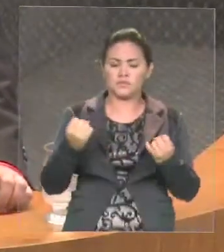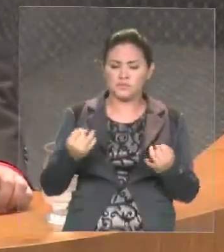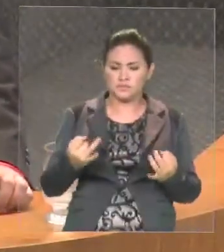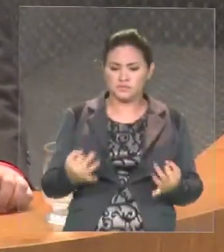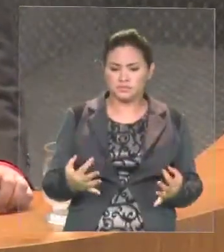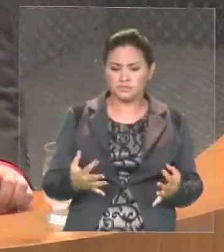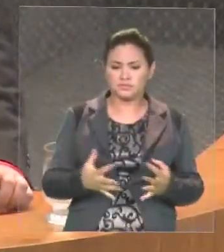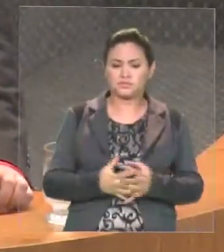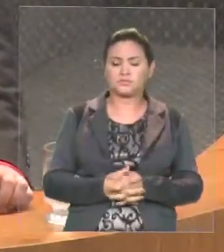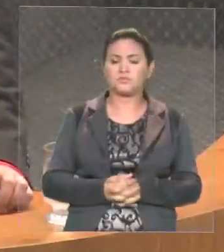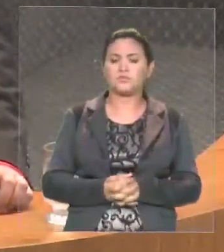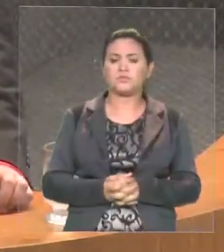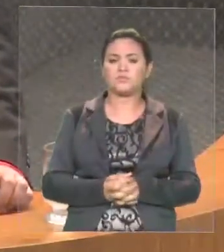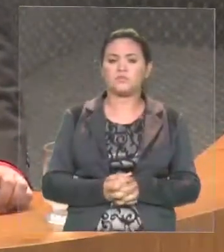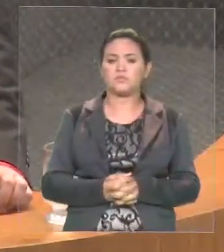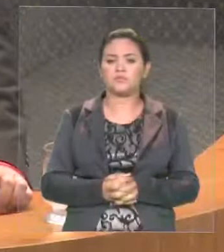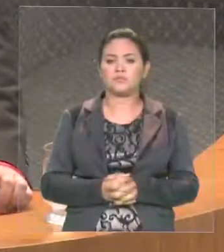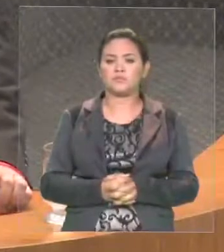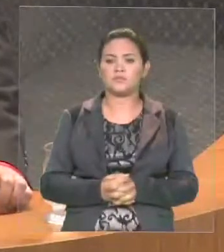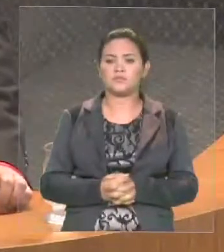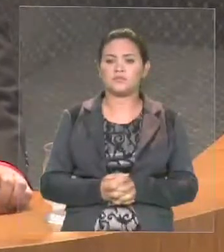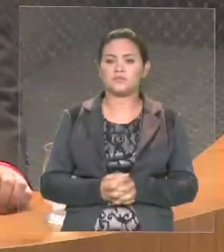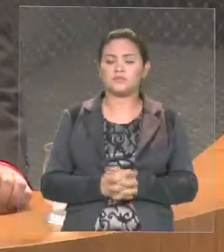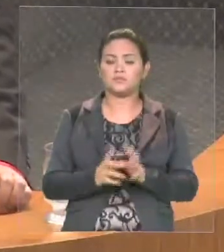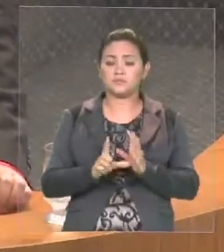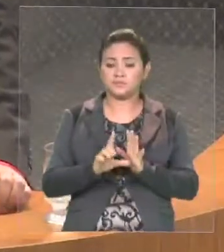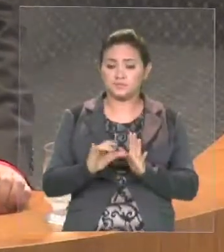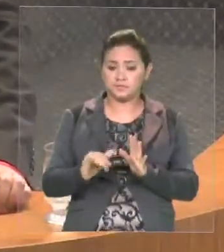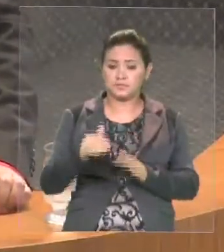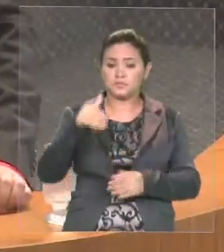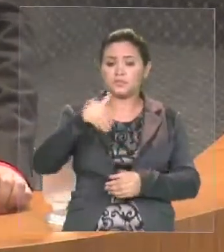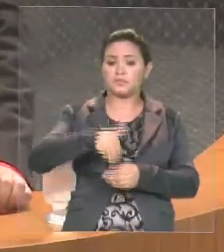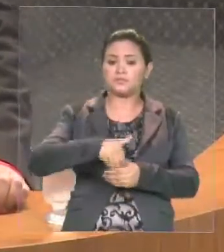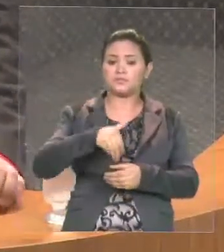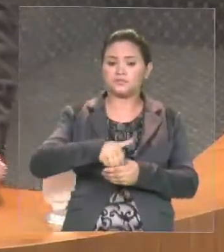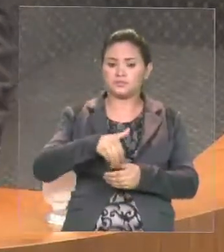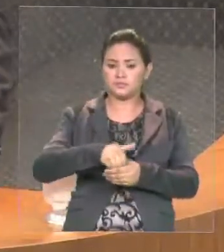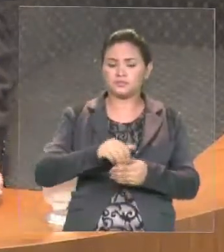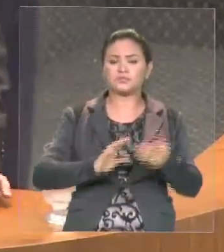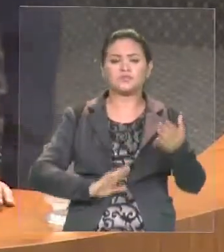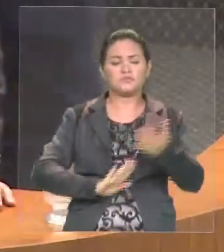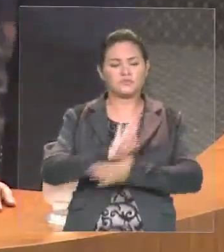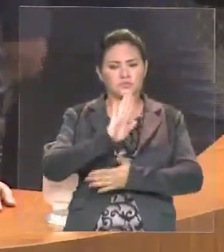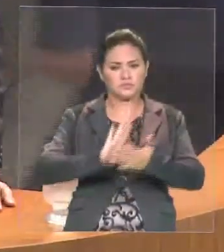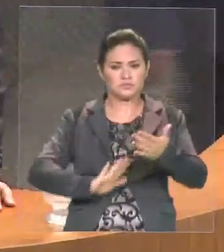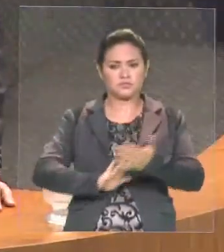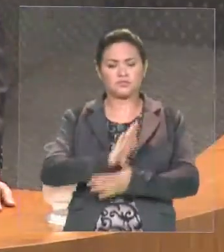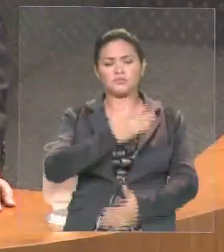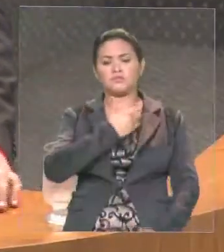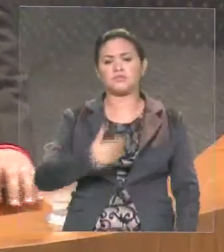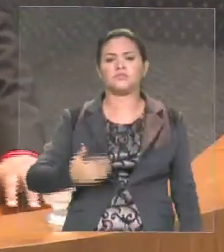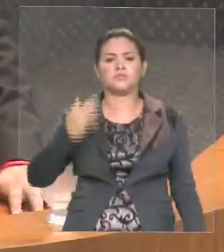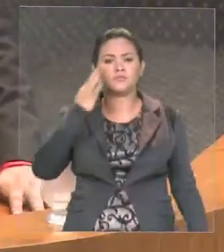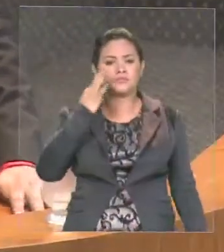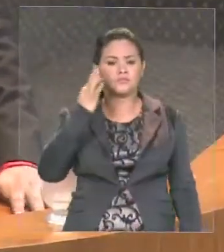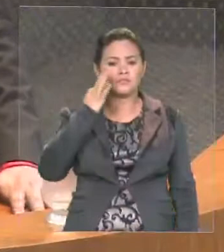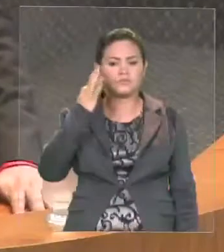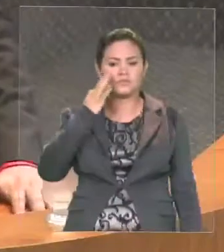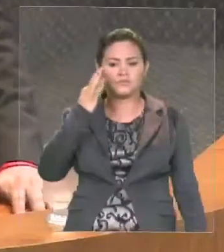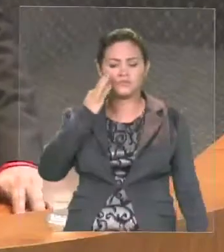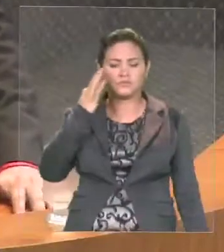claro, a lei foi votada e irá à sanção do governador Flávio Dino, e o